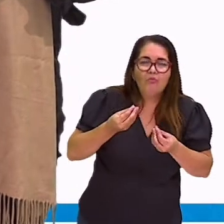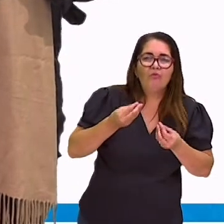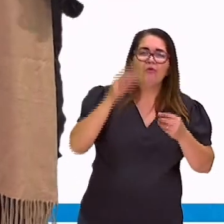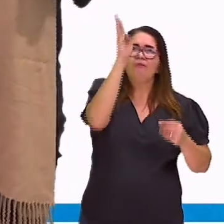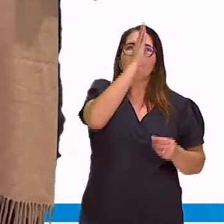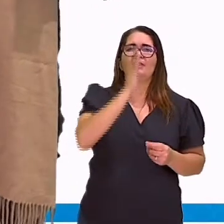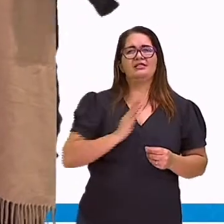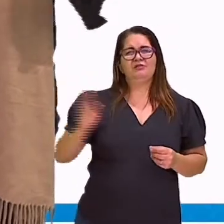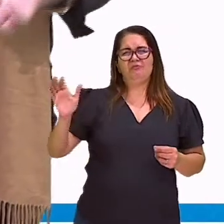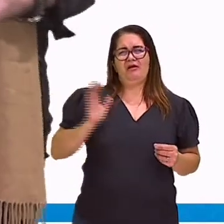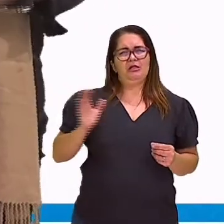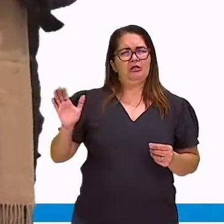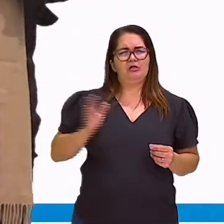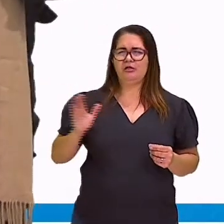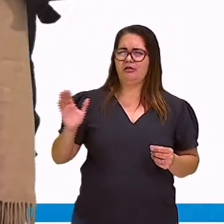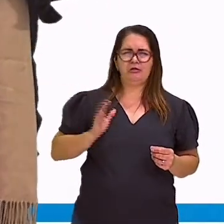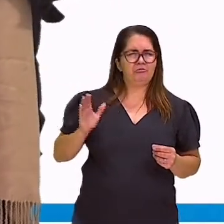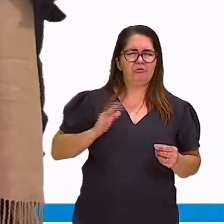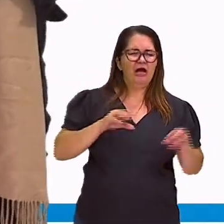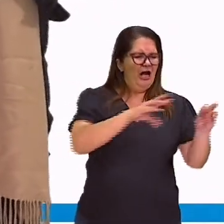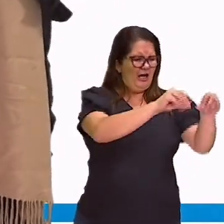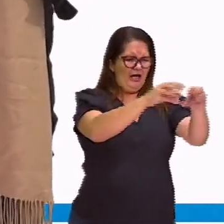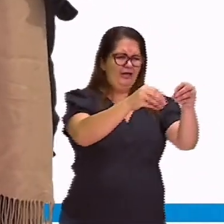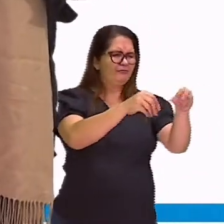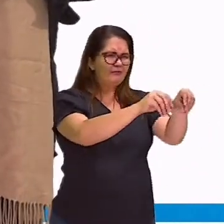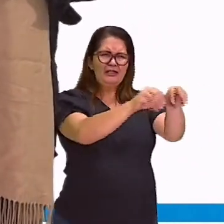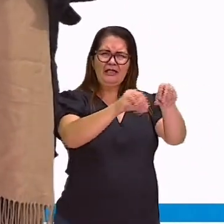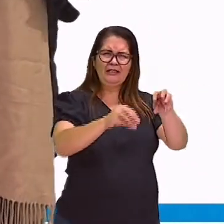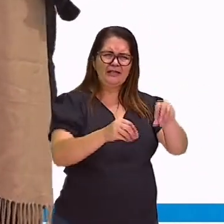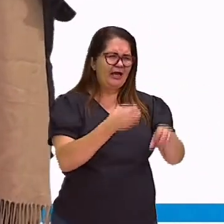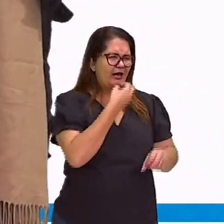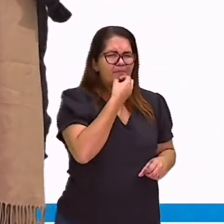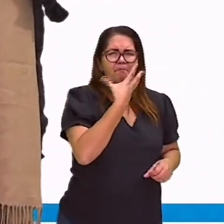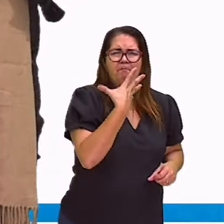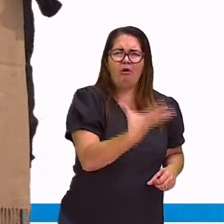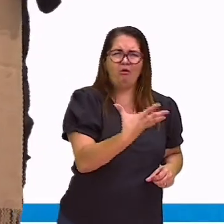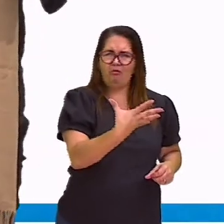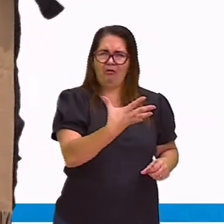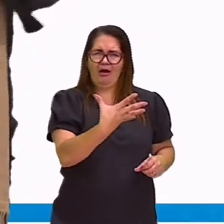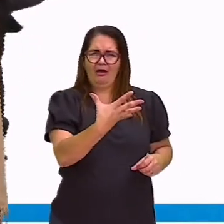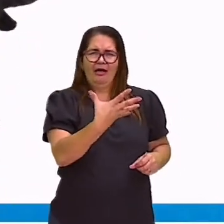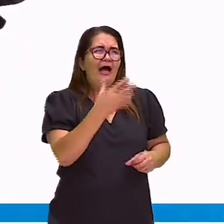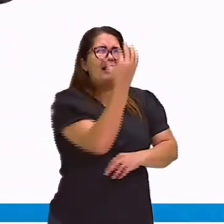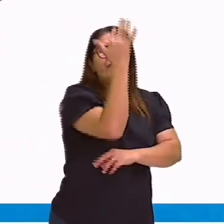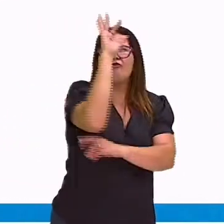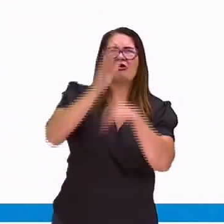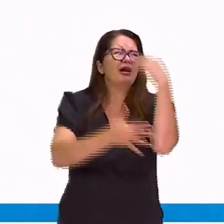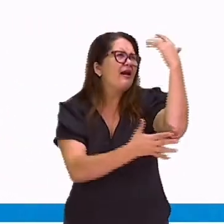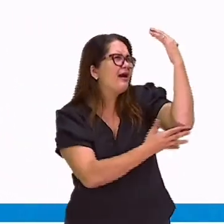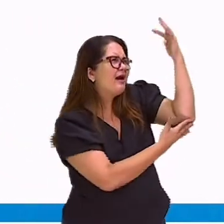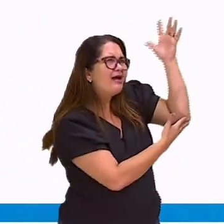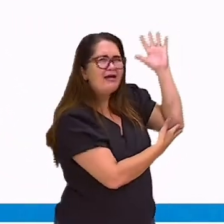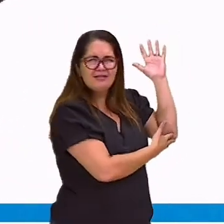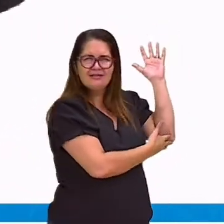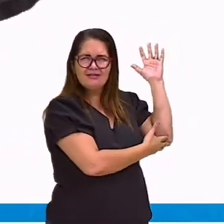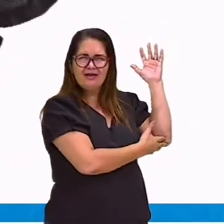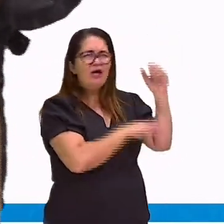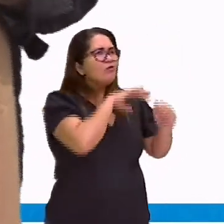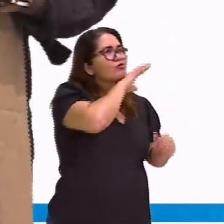nossa terra, as pessoas, a fauna, a flora, as atividades. Então, são